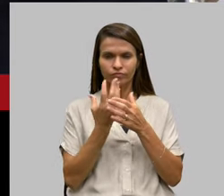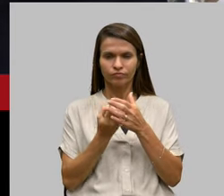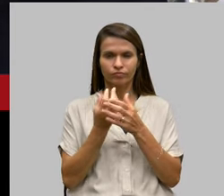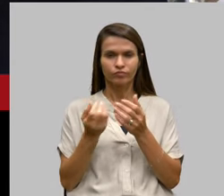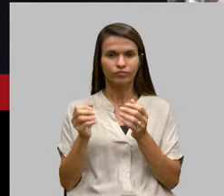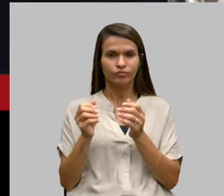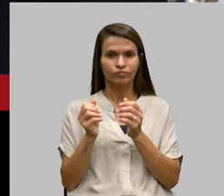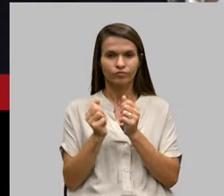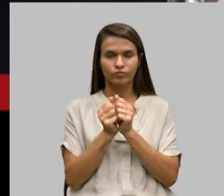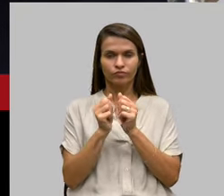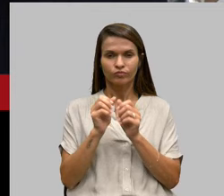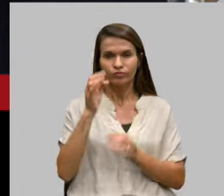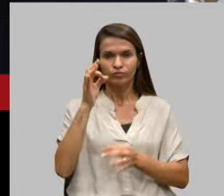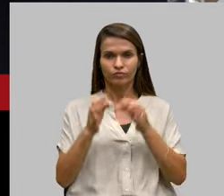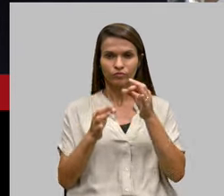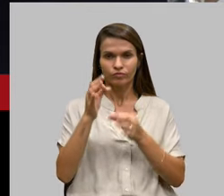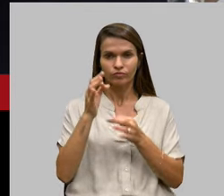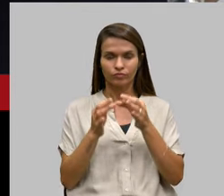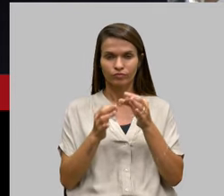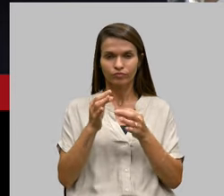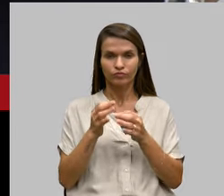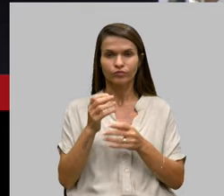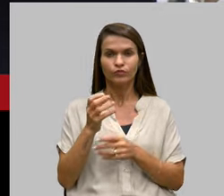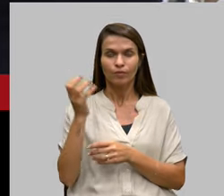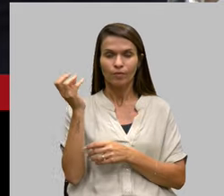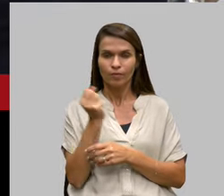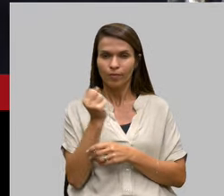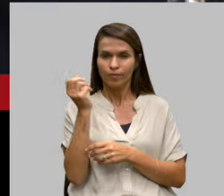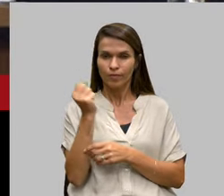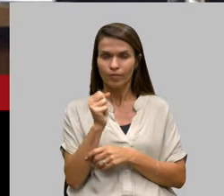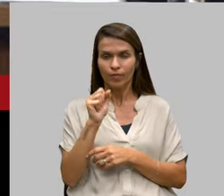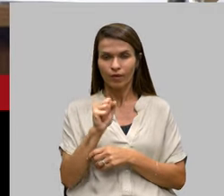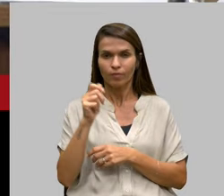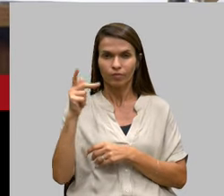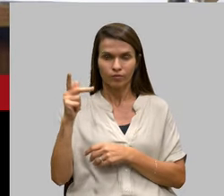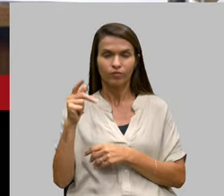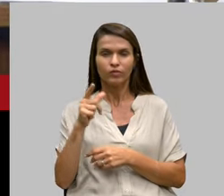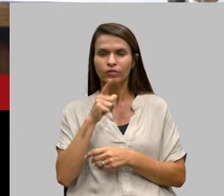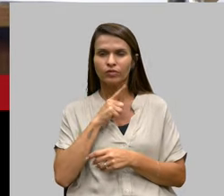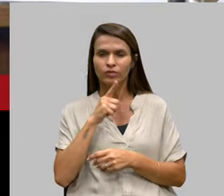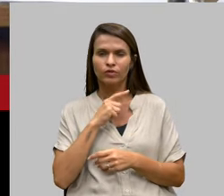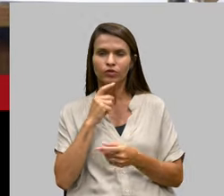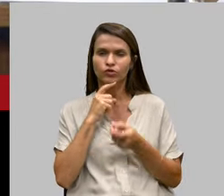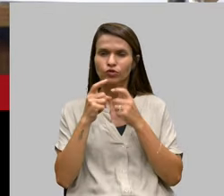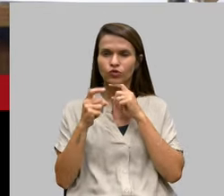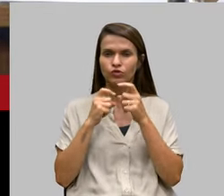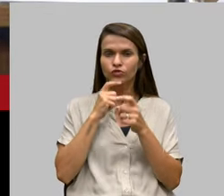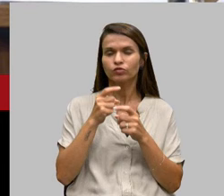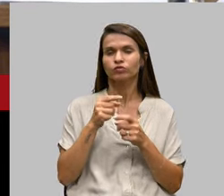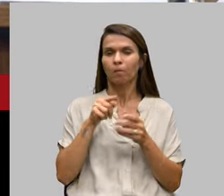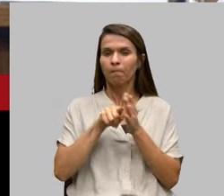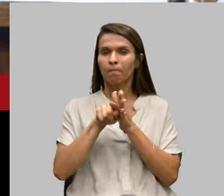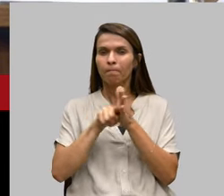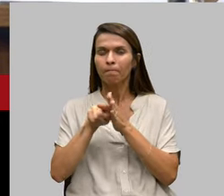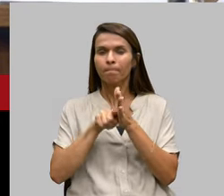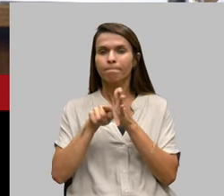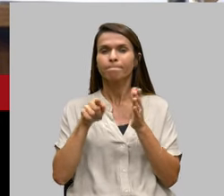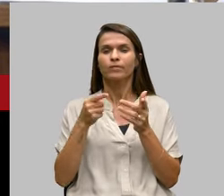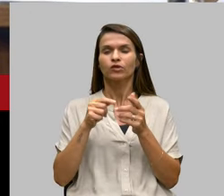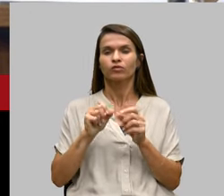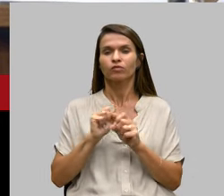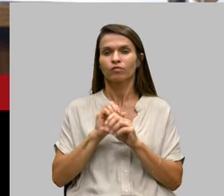dos pensionistas dos aposentados que vão questionar claramente essa redução do valor dos